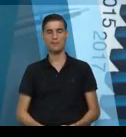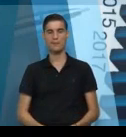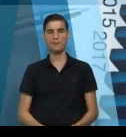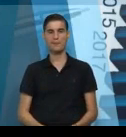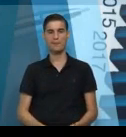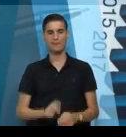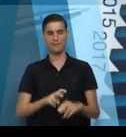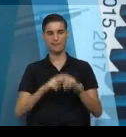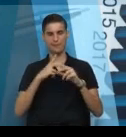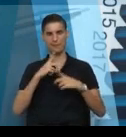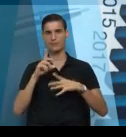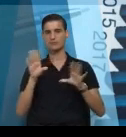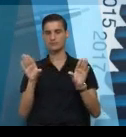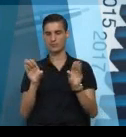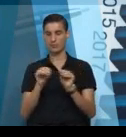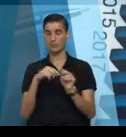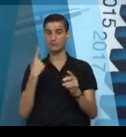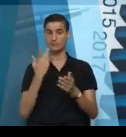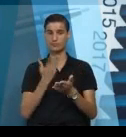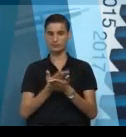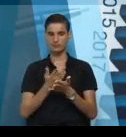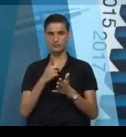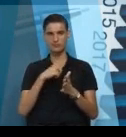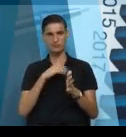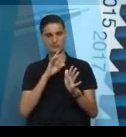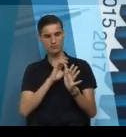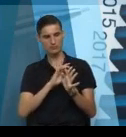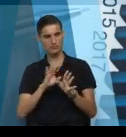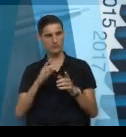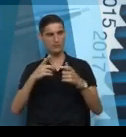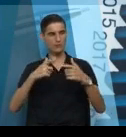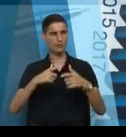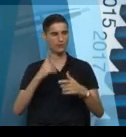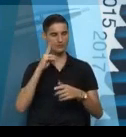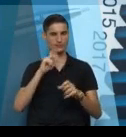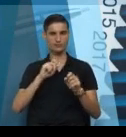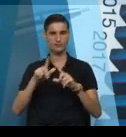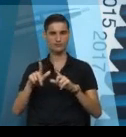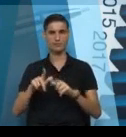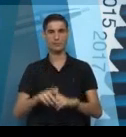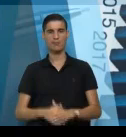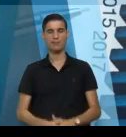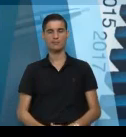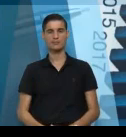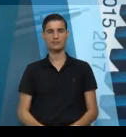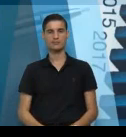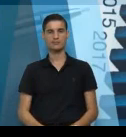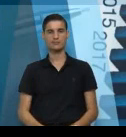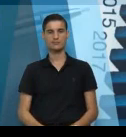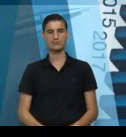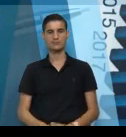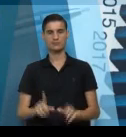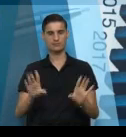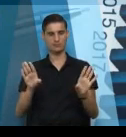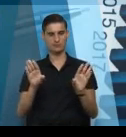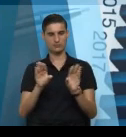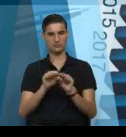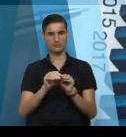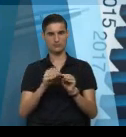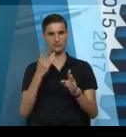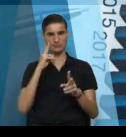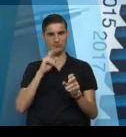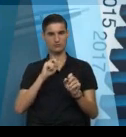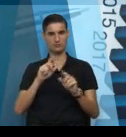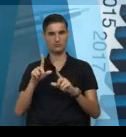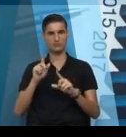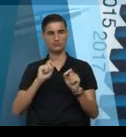eu trouxe um resumo da nossa aula para que você possa se localizar. Vamos ao quadro. Neste resumo, que eu chamo no quadro